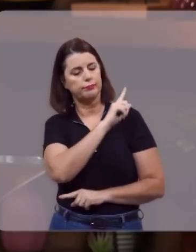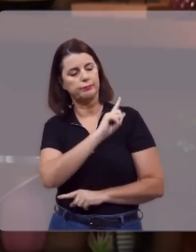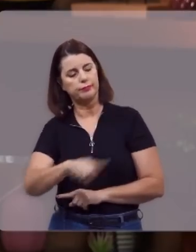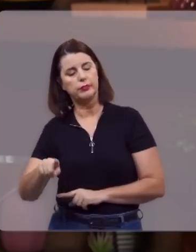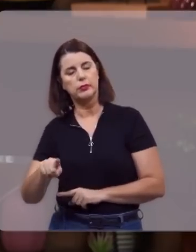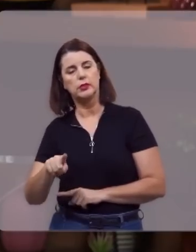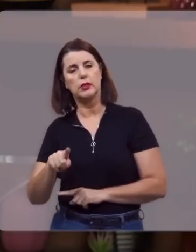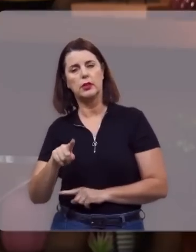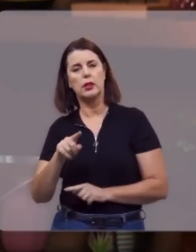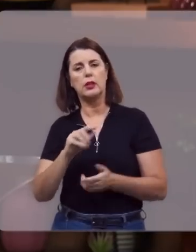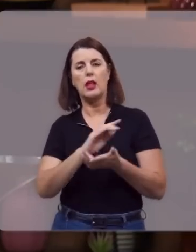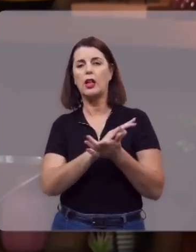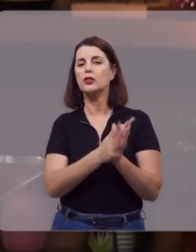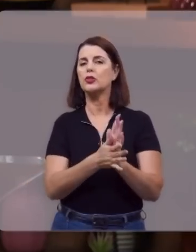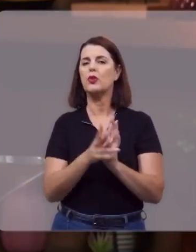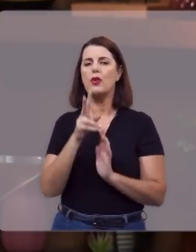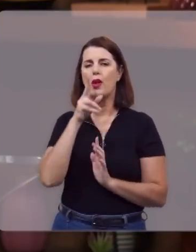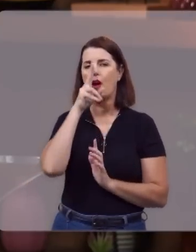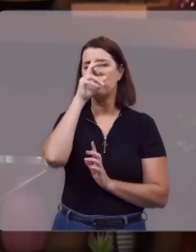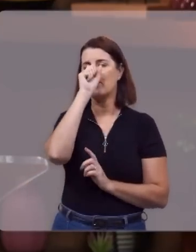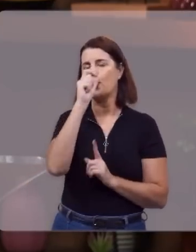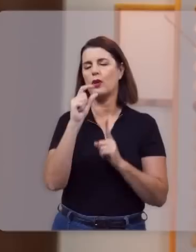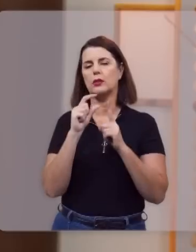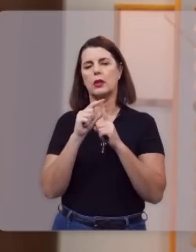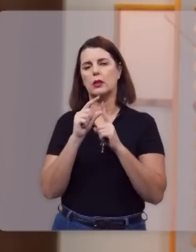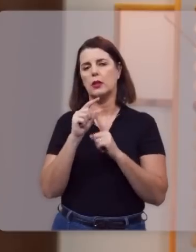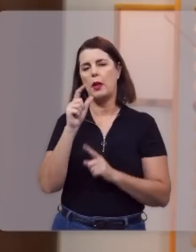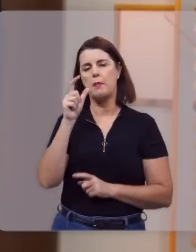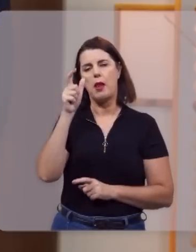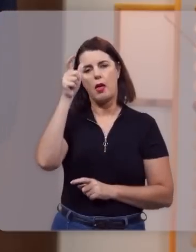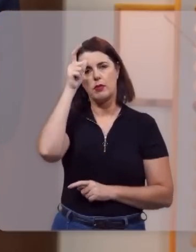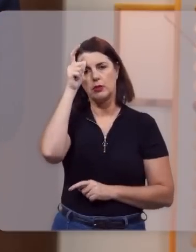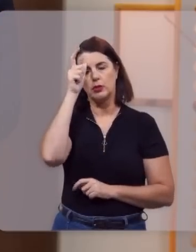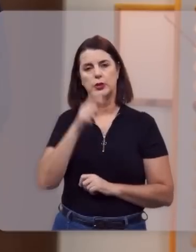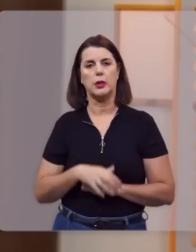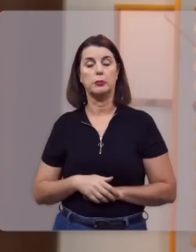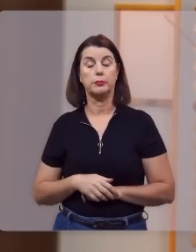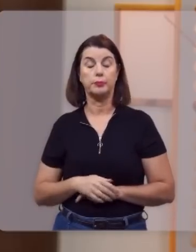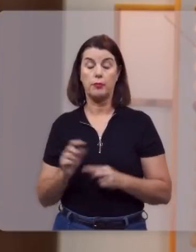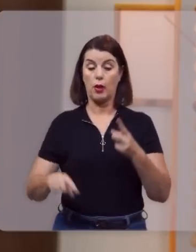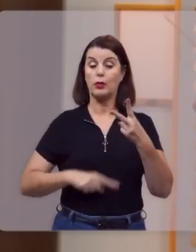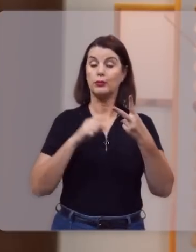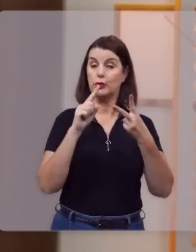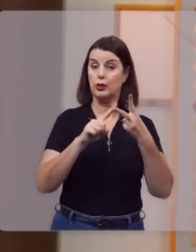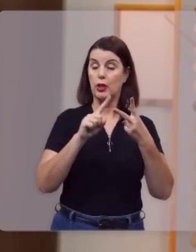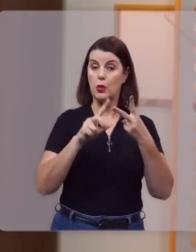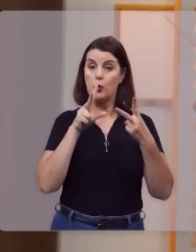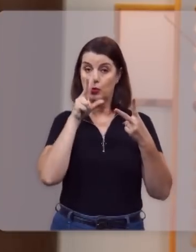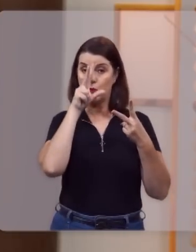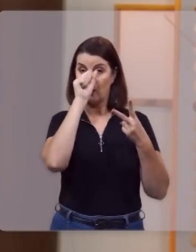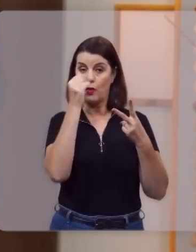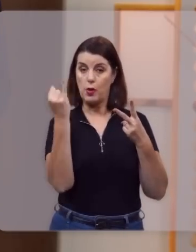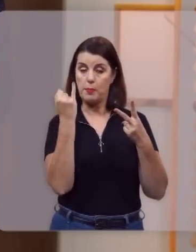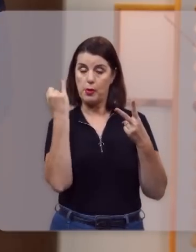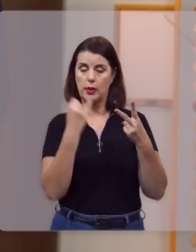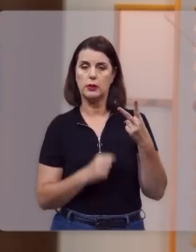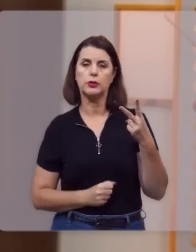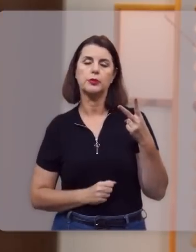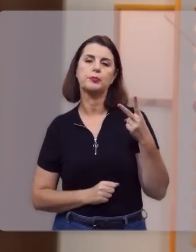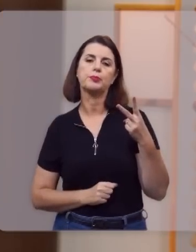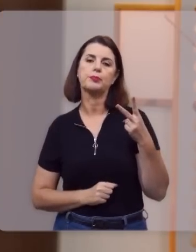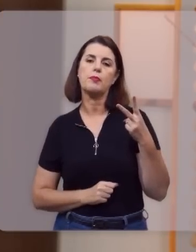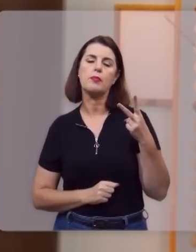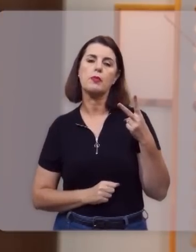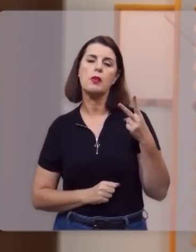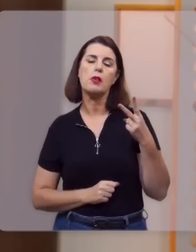sofismas e destruir fortalezas. A segunda coisa que é muito importante enfatizar